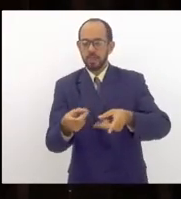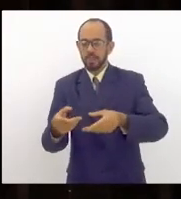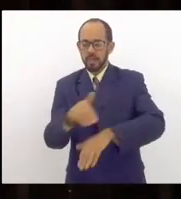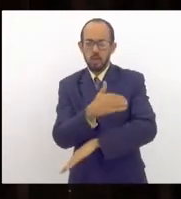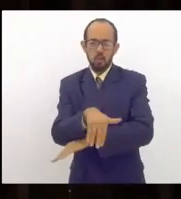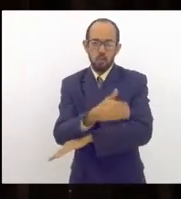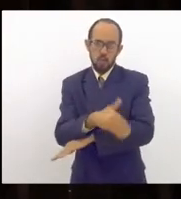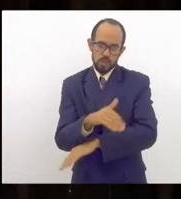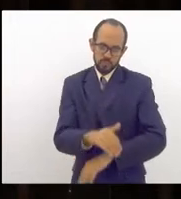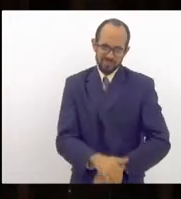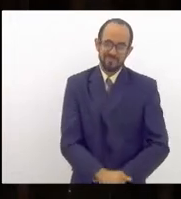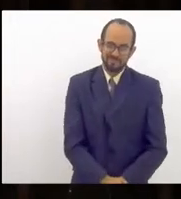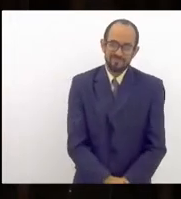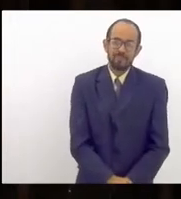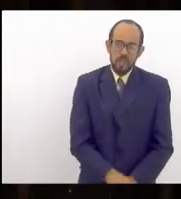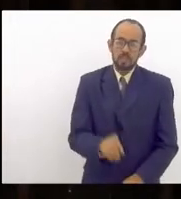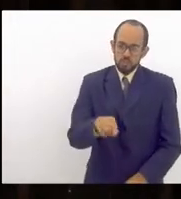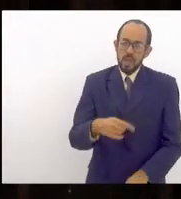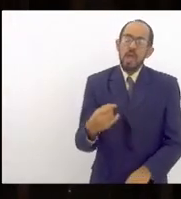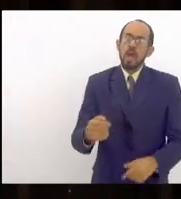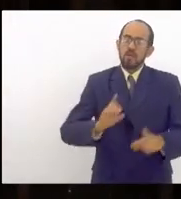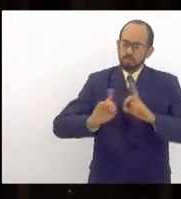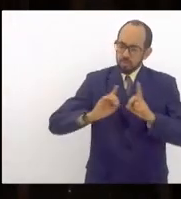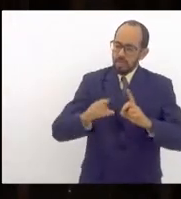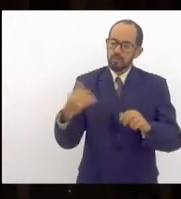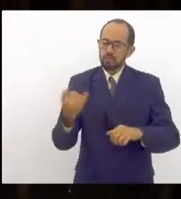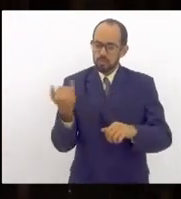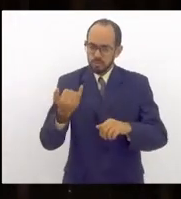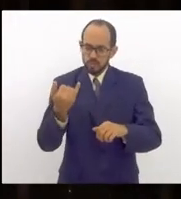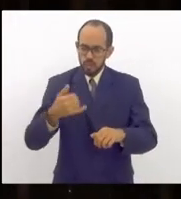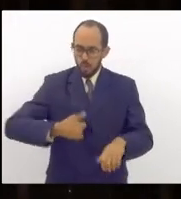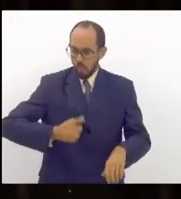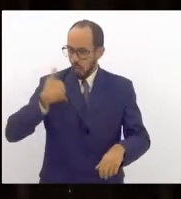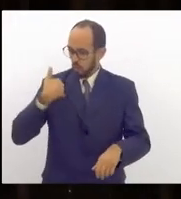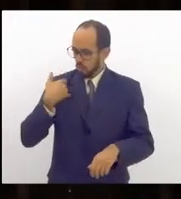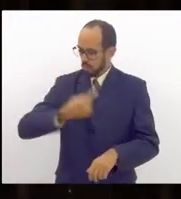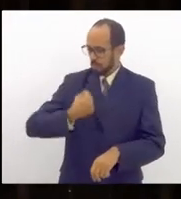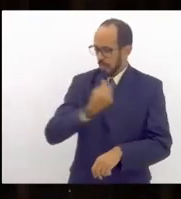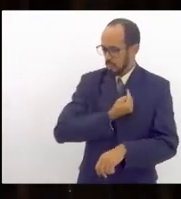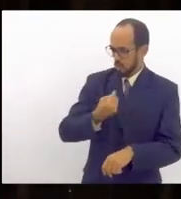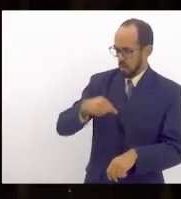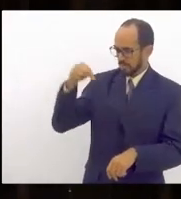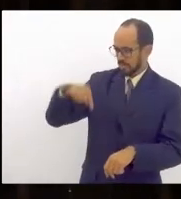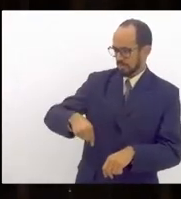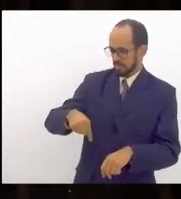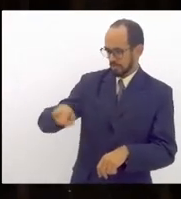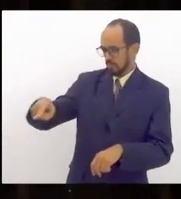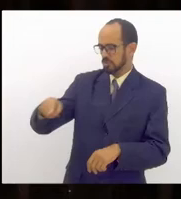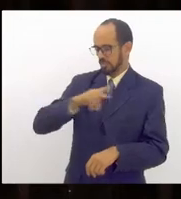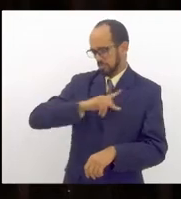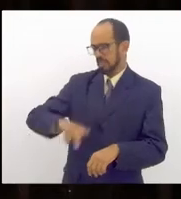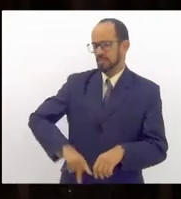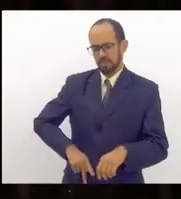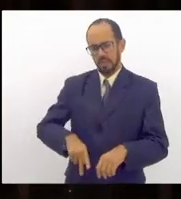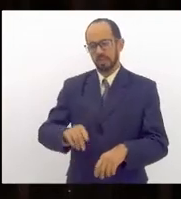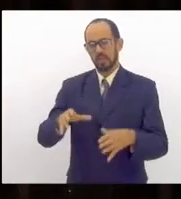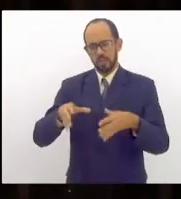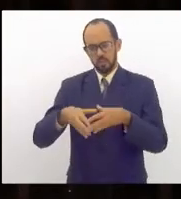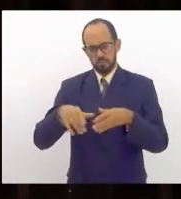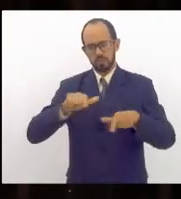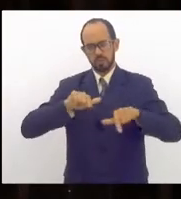então eu quero falar ressaltar do orgulho que até para nós você como presidente dessa comissão